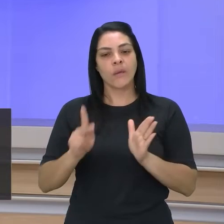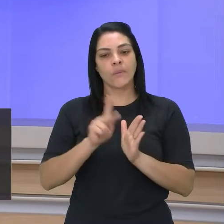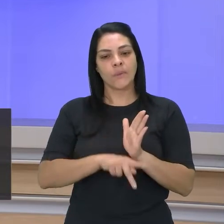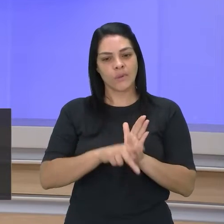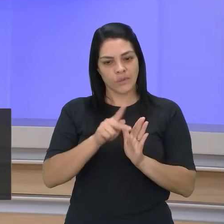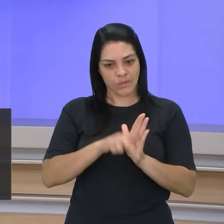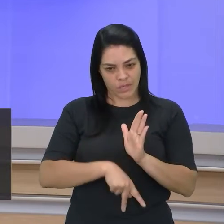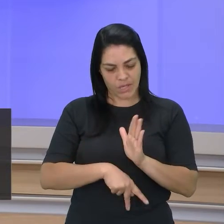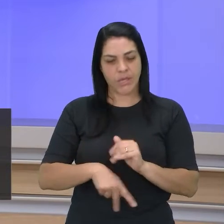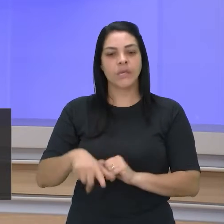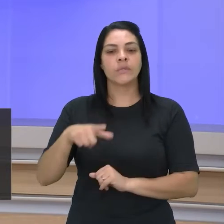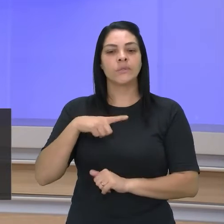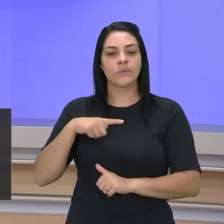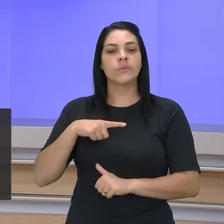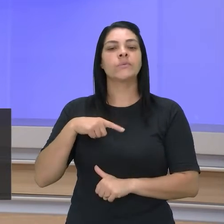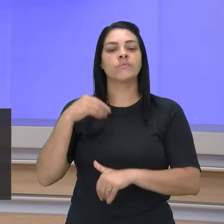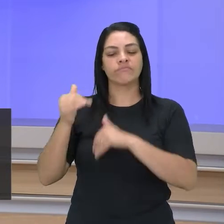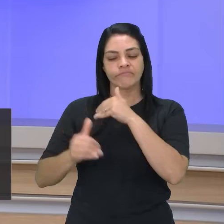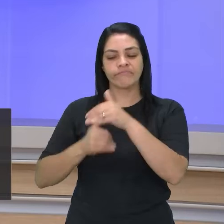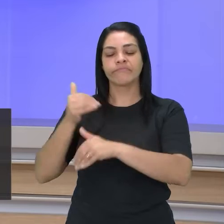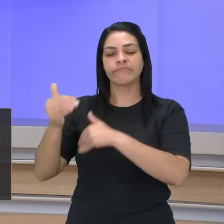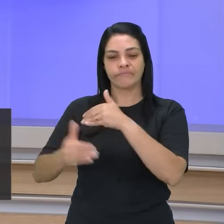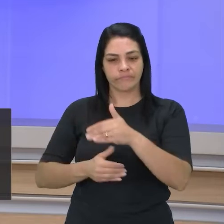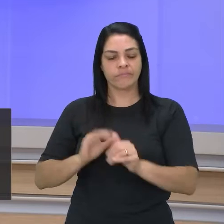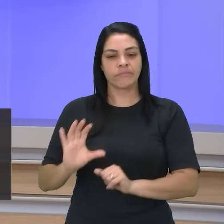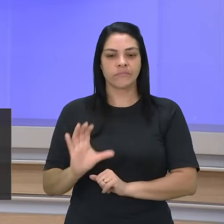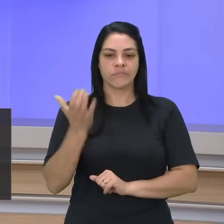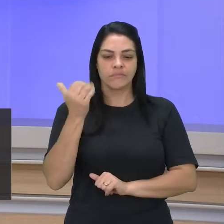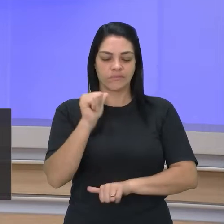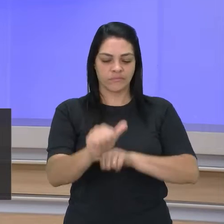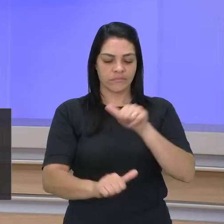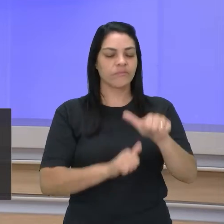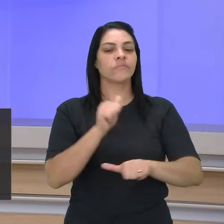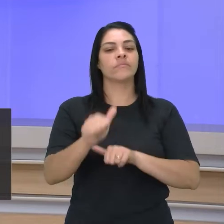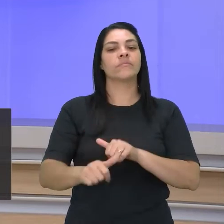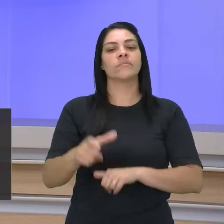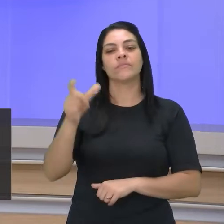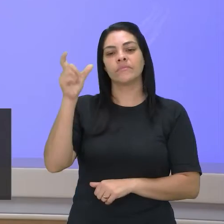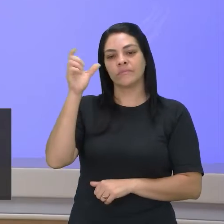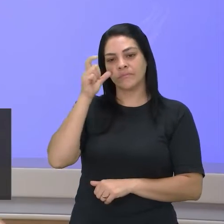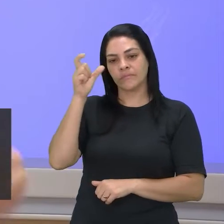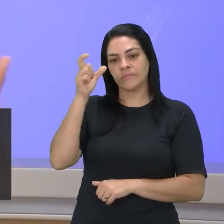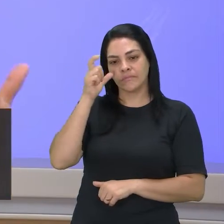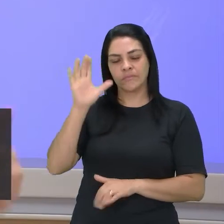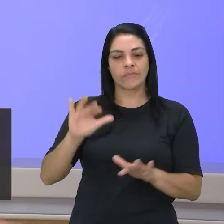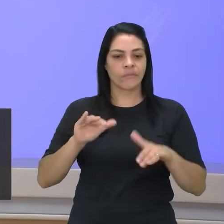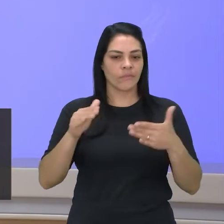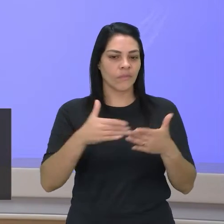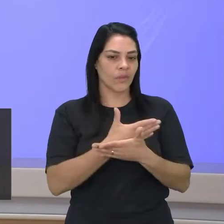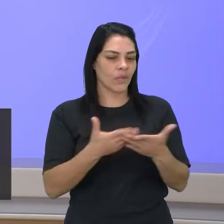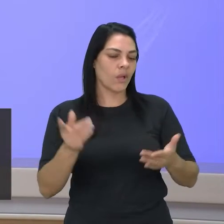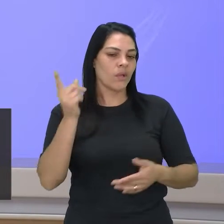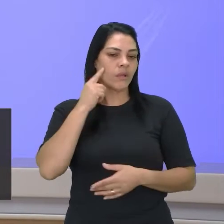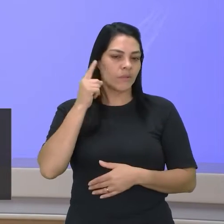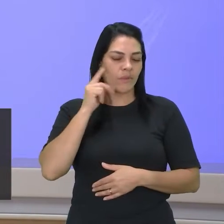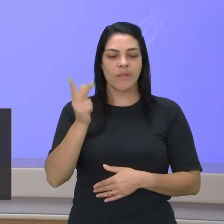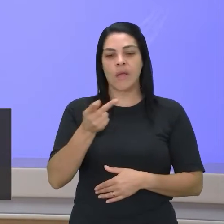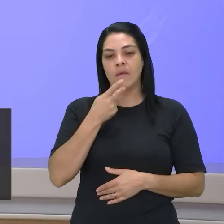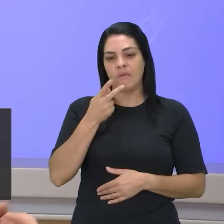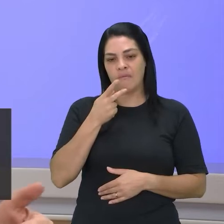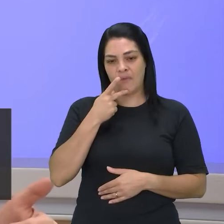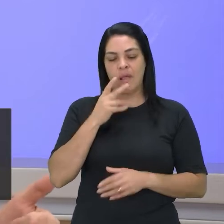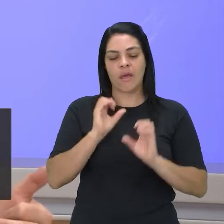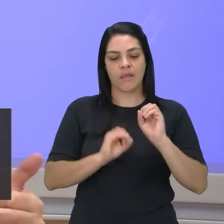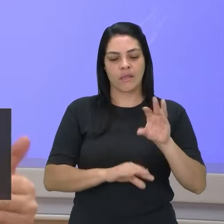caminham para essa transformação, né? Então, Gabriela, é bem interessante. Assim, a gente pensa quando fala muito de educação ambiental e